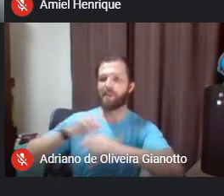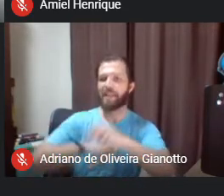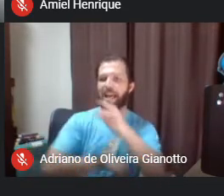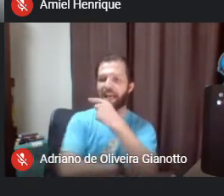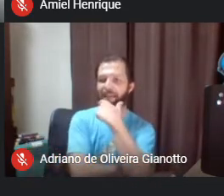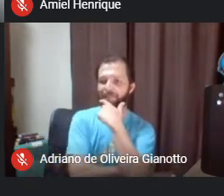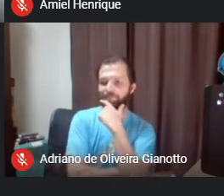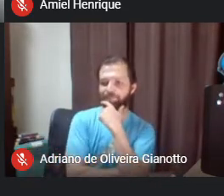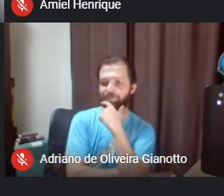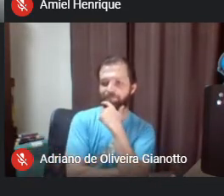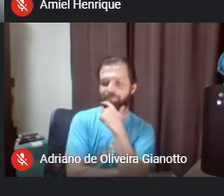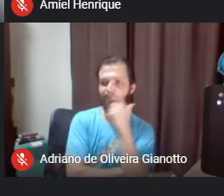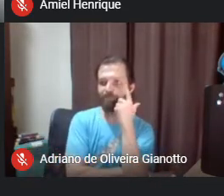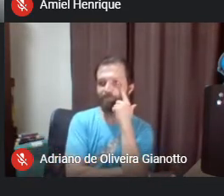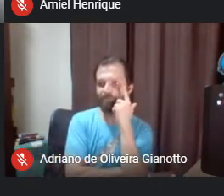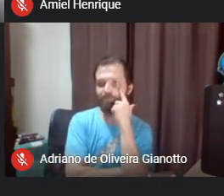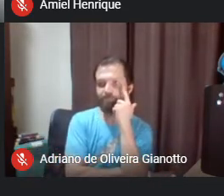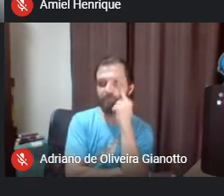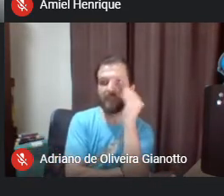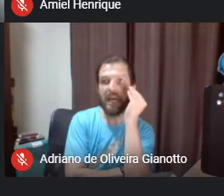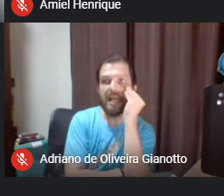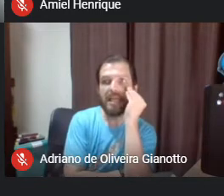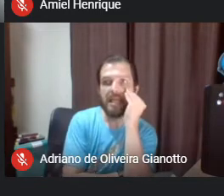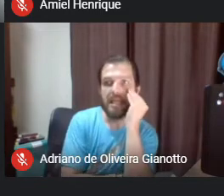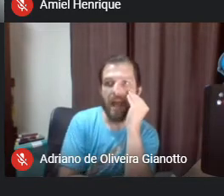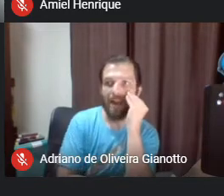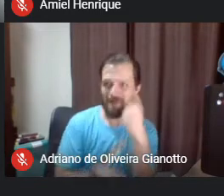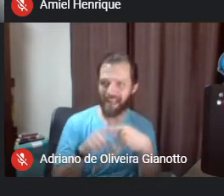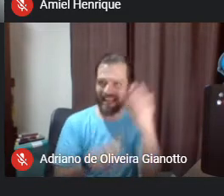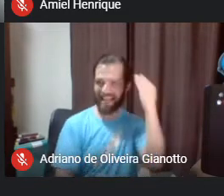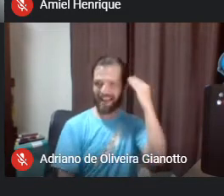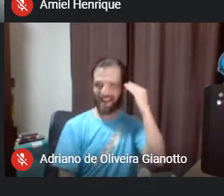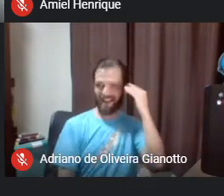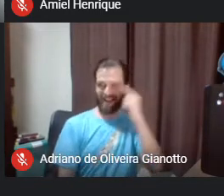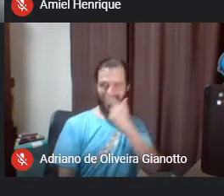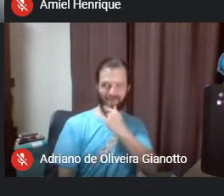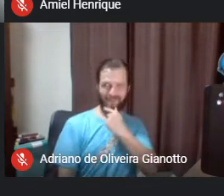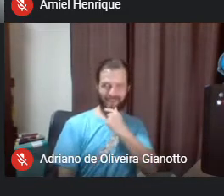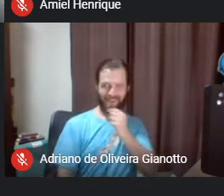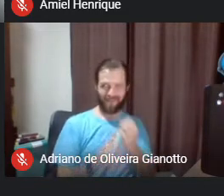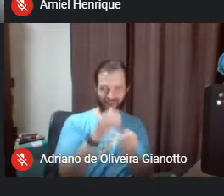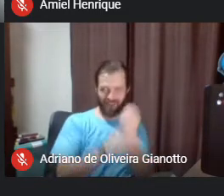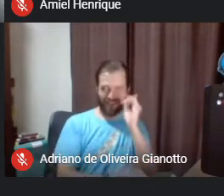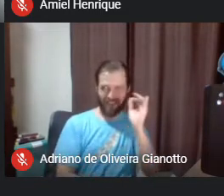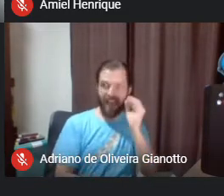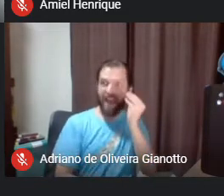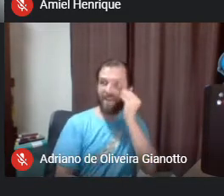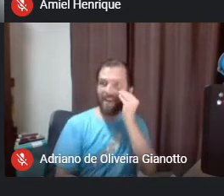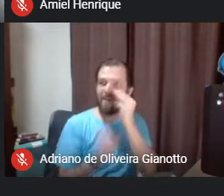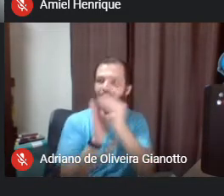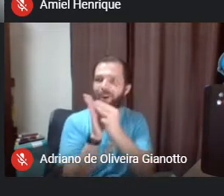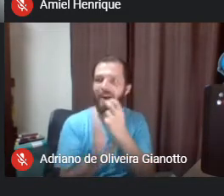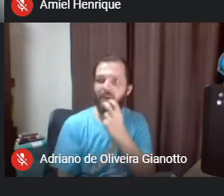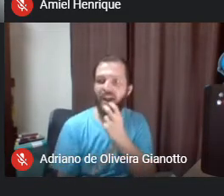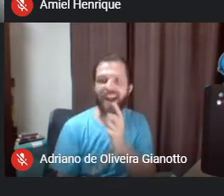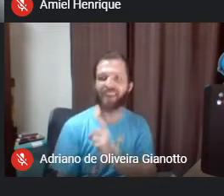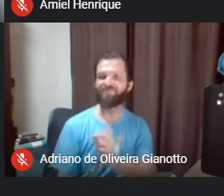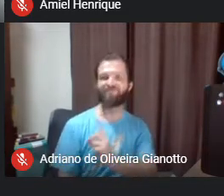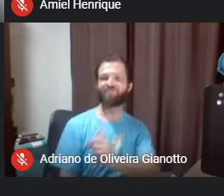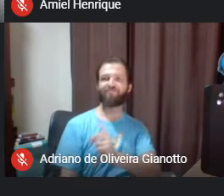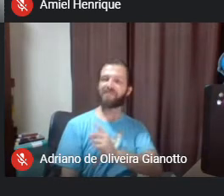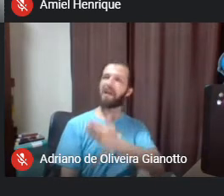e ele até falou, nossa, mas o oralismo não surte muito efeito, né? Lembra lá,